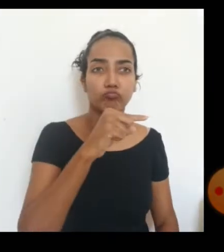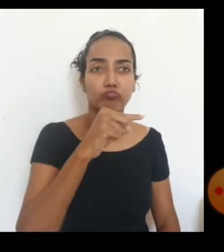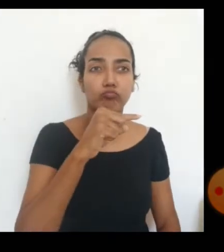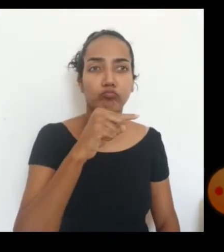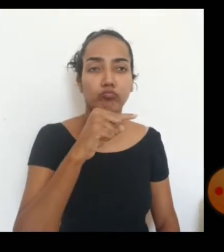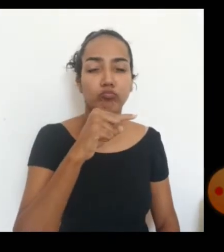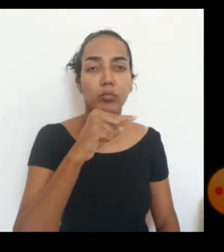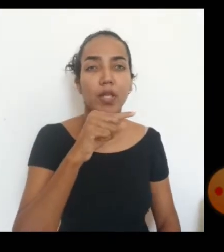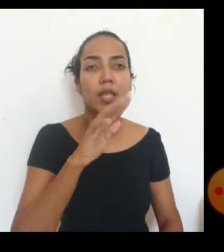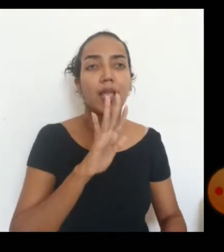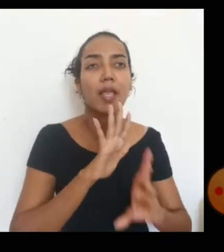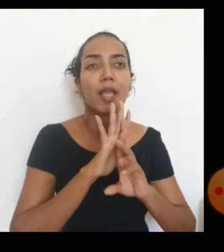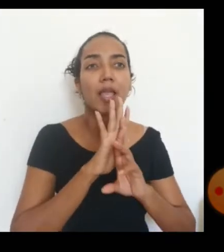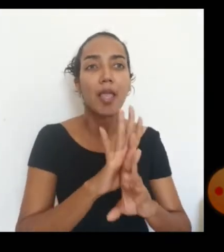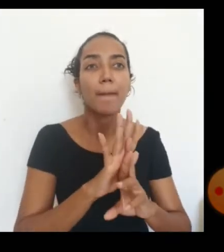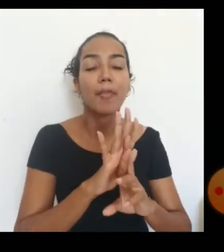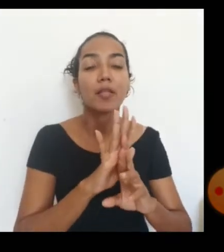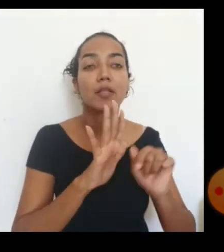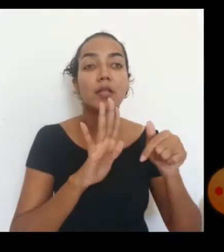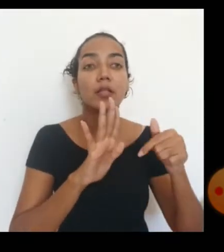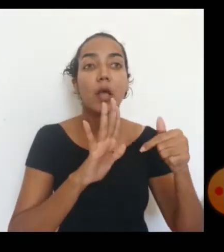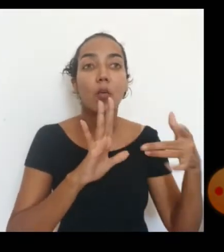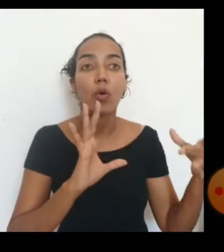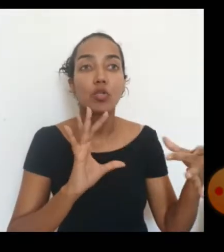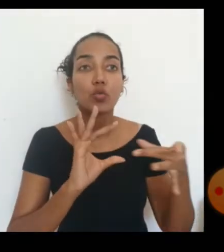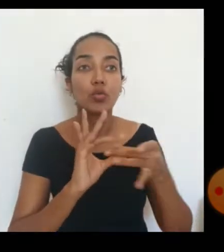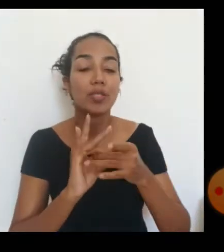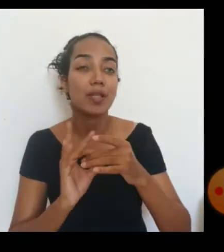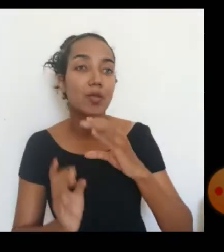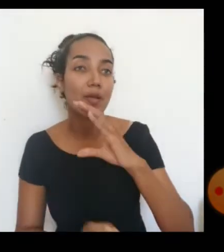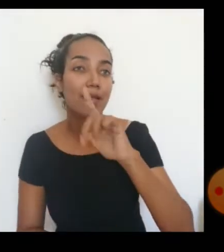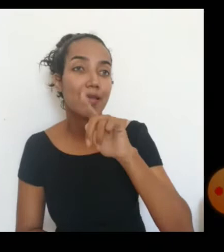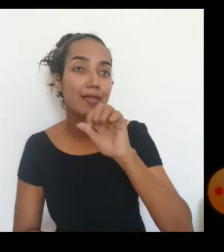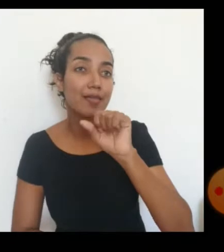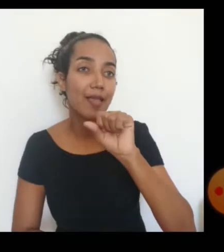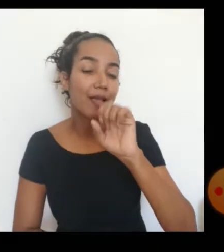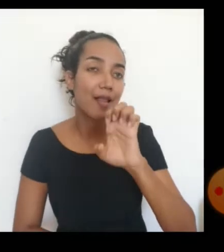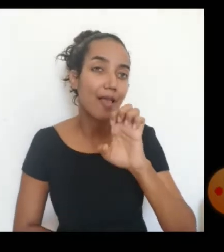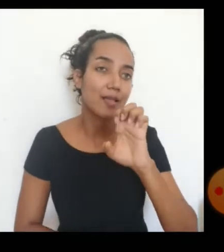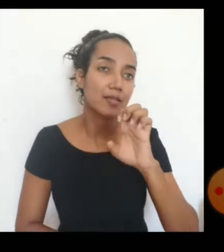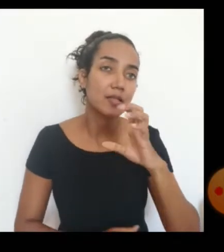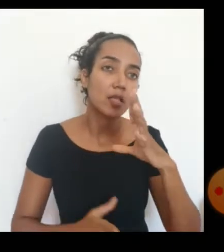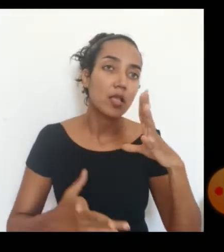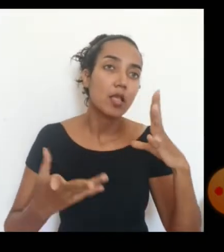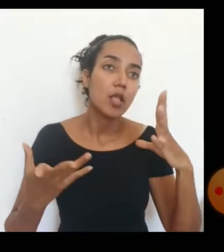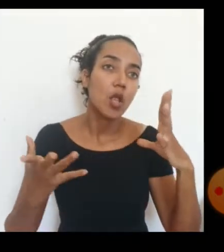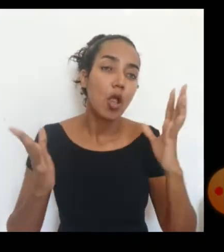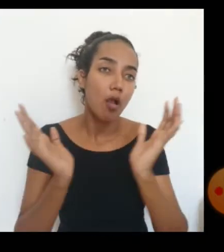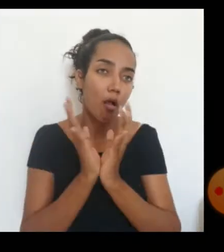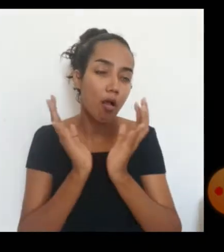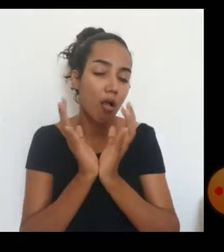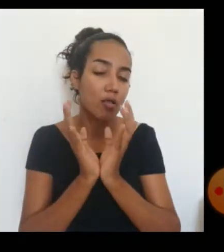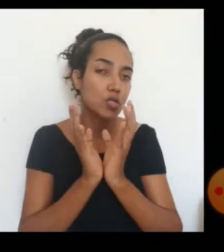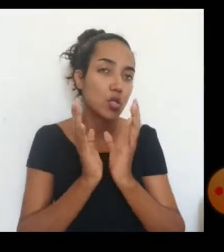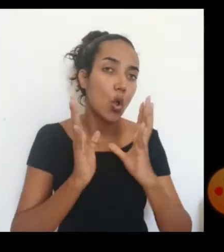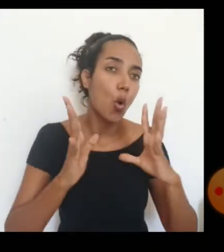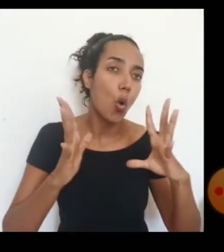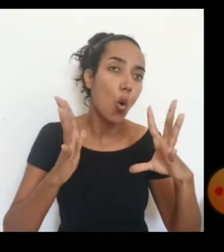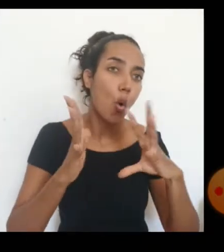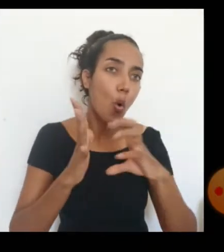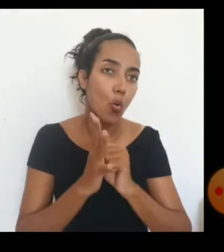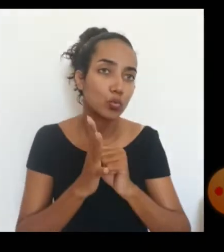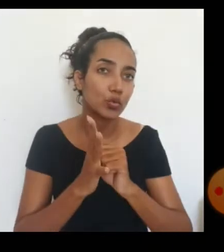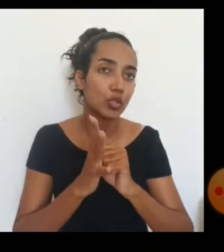representa uma associação entre a classe conta e a classe cliente. Toda vez que você vê essa seta daqui, ou